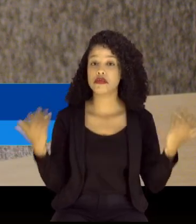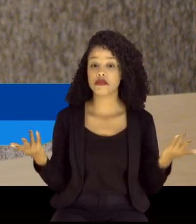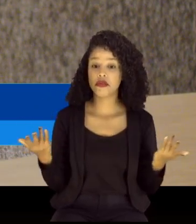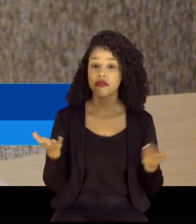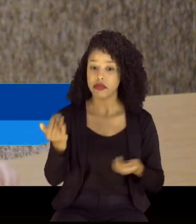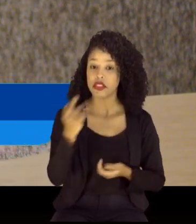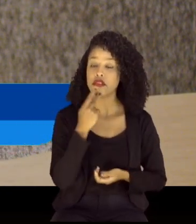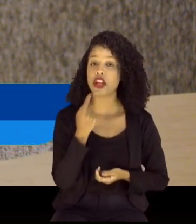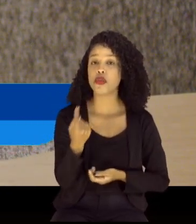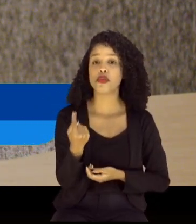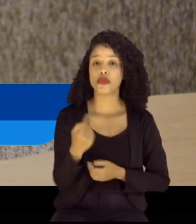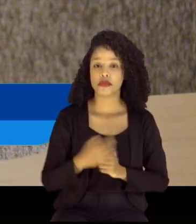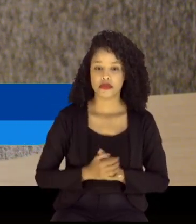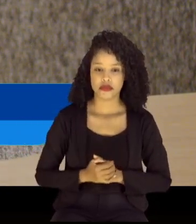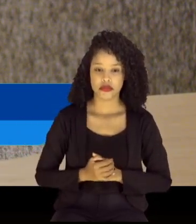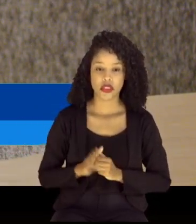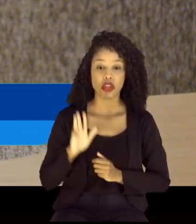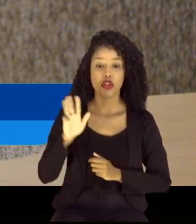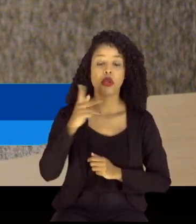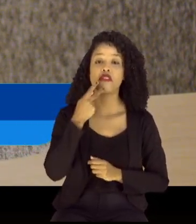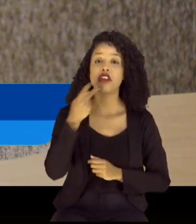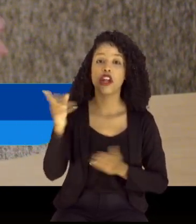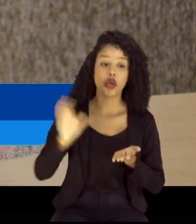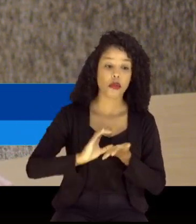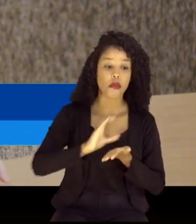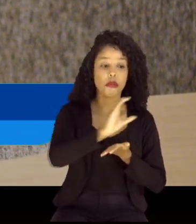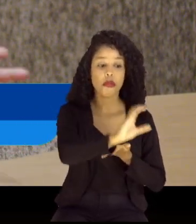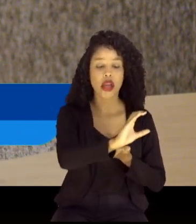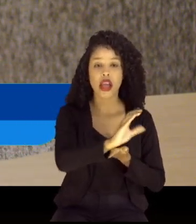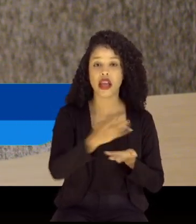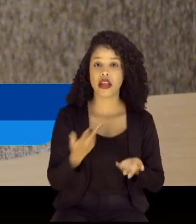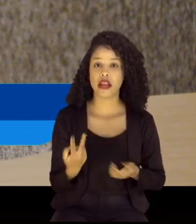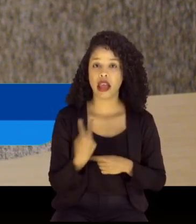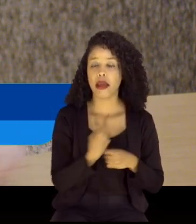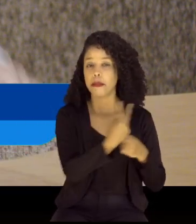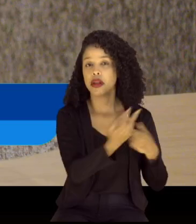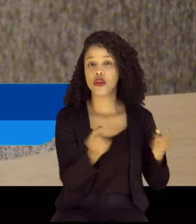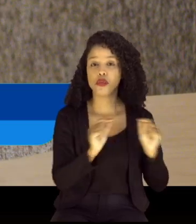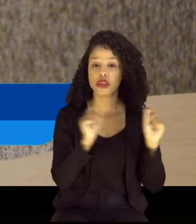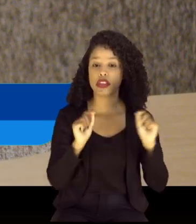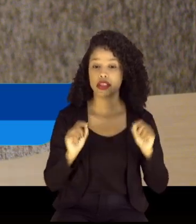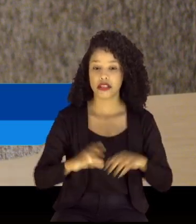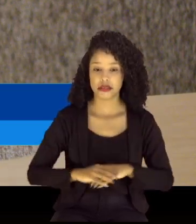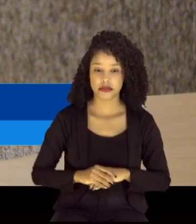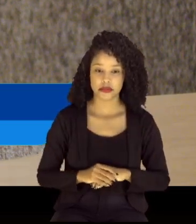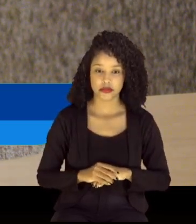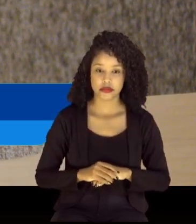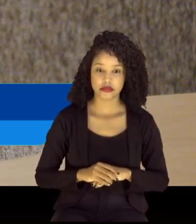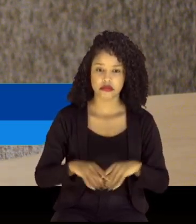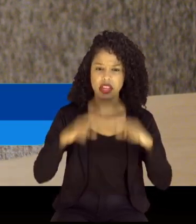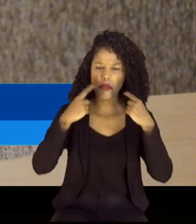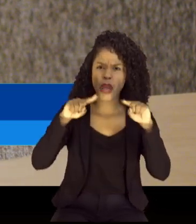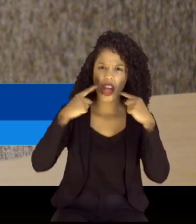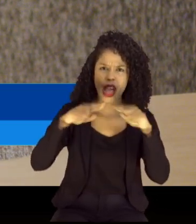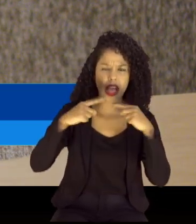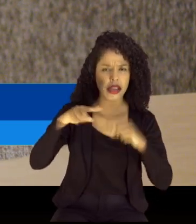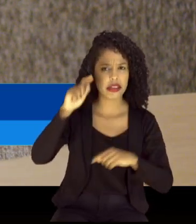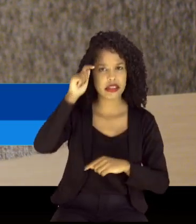aqui. E o que é que Lula disse que emprestasse lá fora? Pelo contrário, esculhambou os